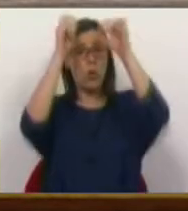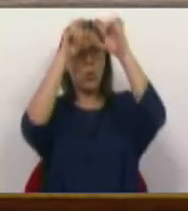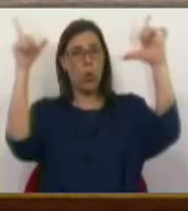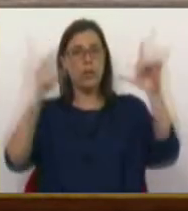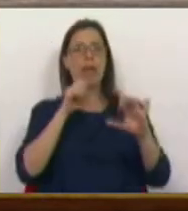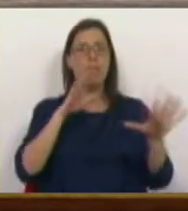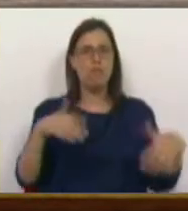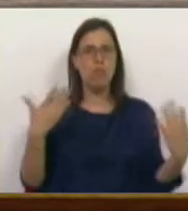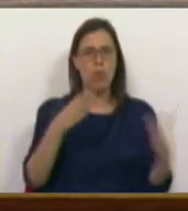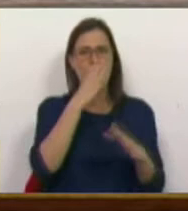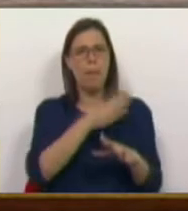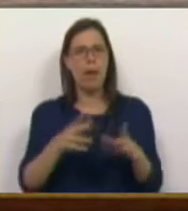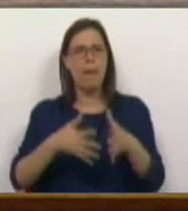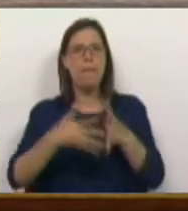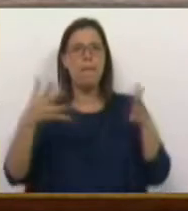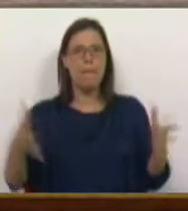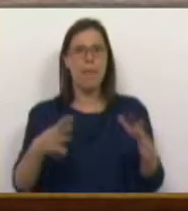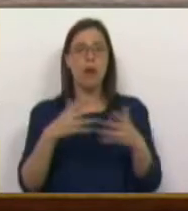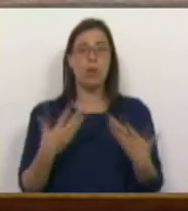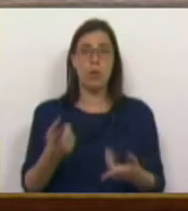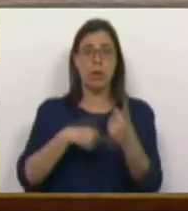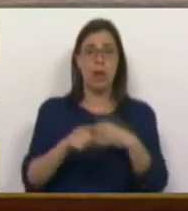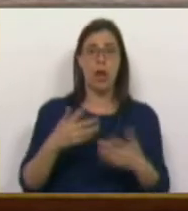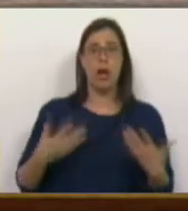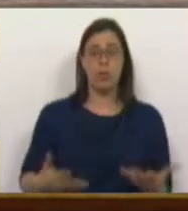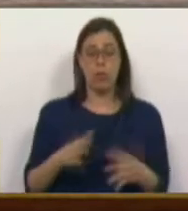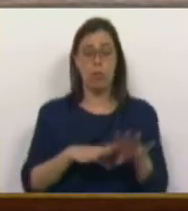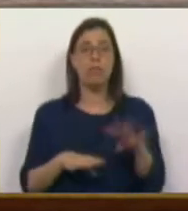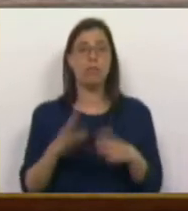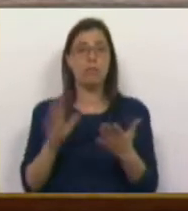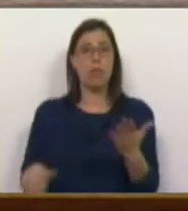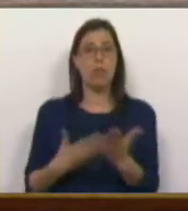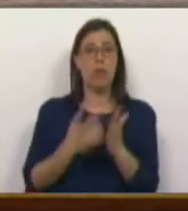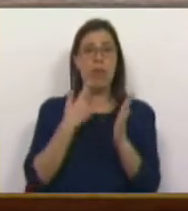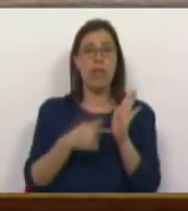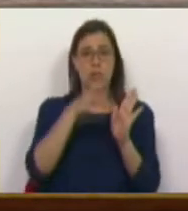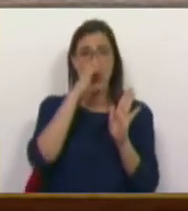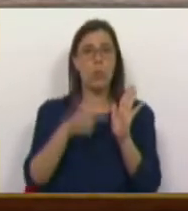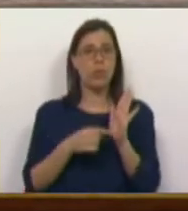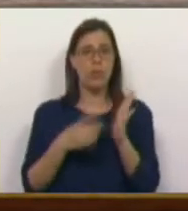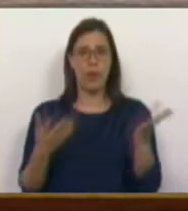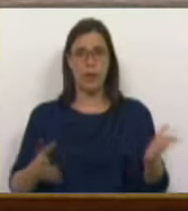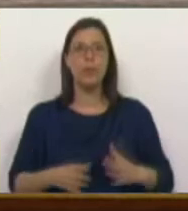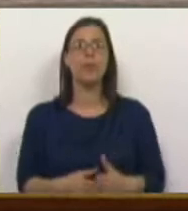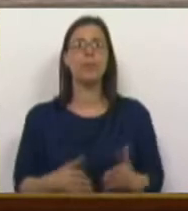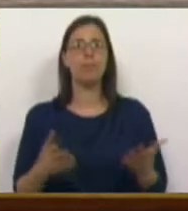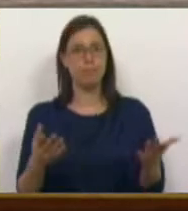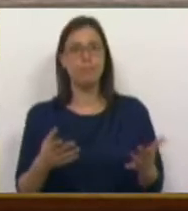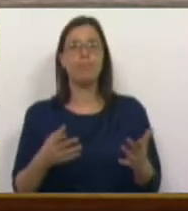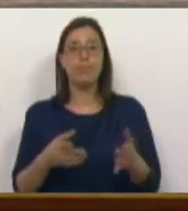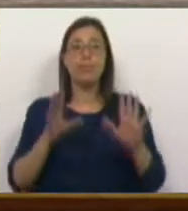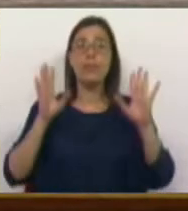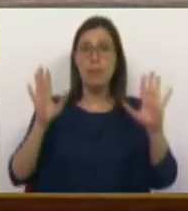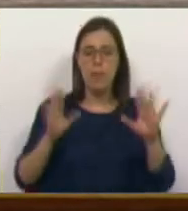ser aplicado em escala ainda mais alargada do que a atual, como faz a proposta de lei do Governo. Atenta-se,